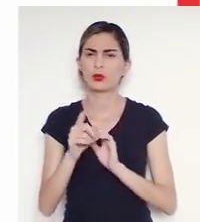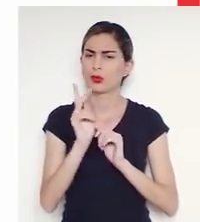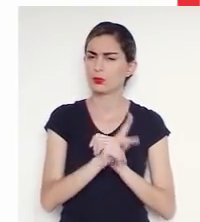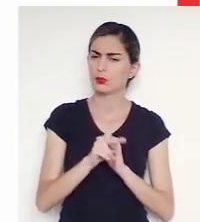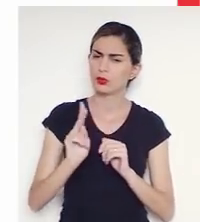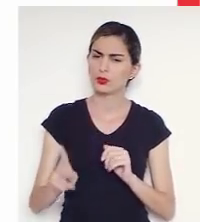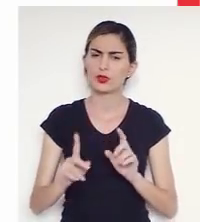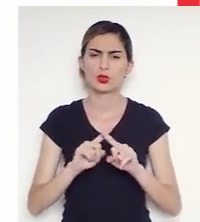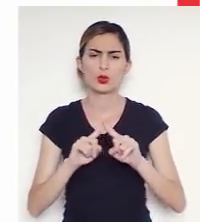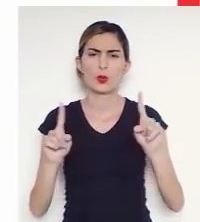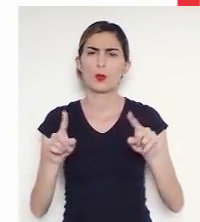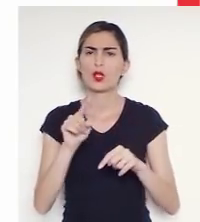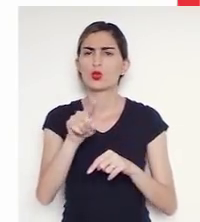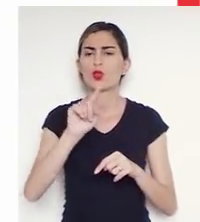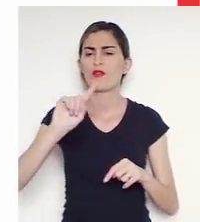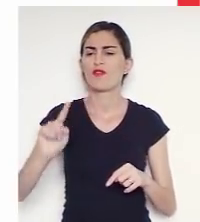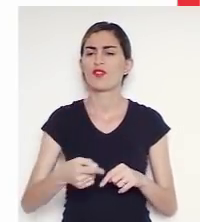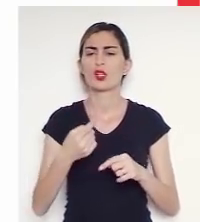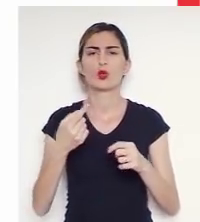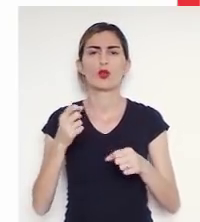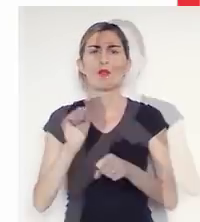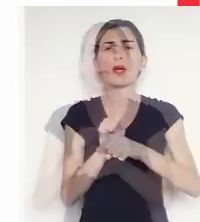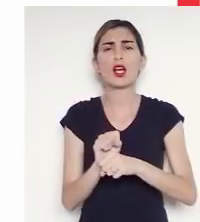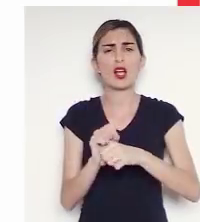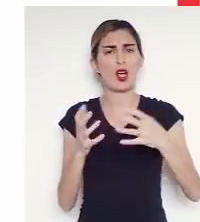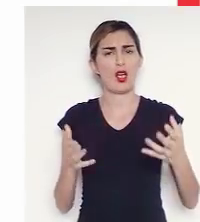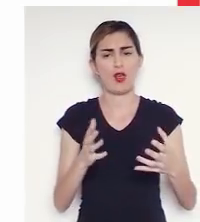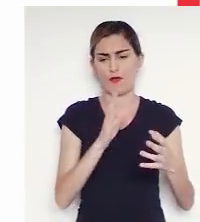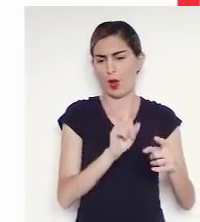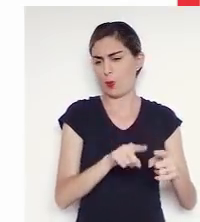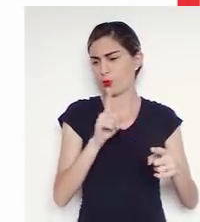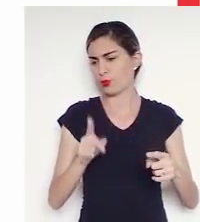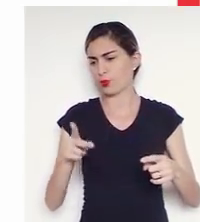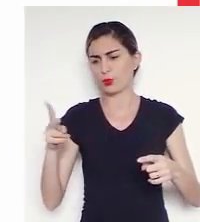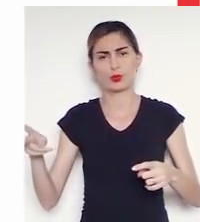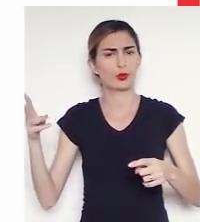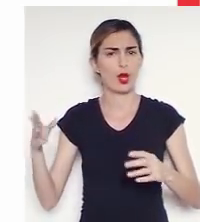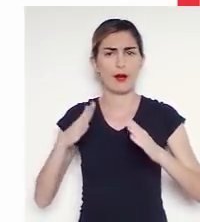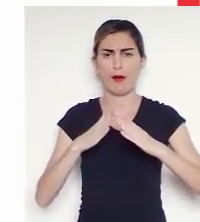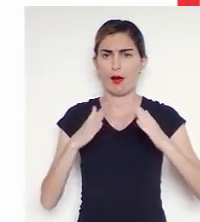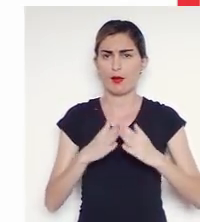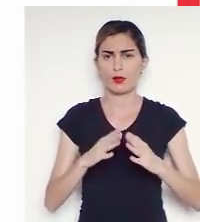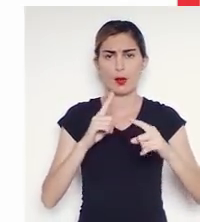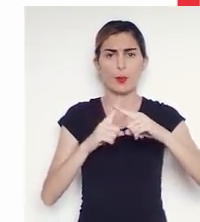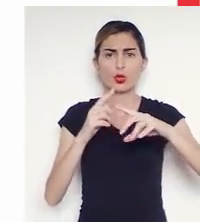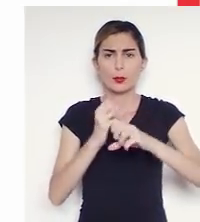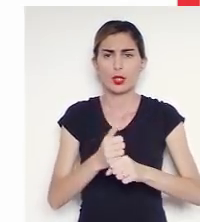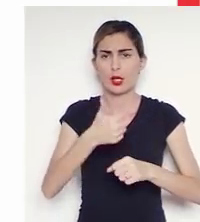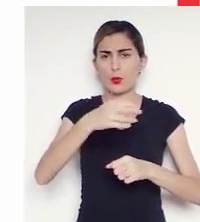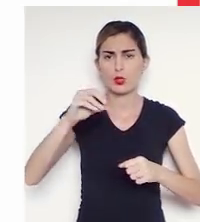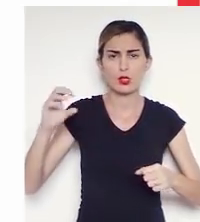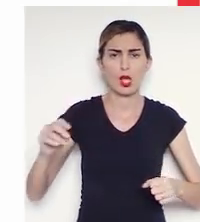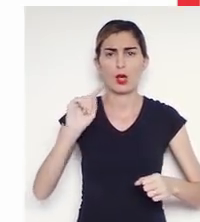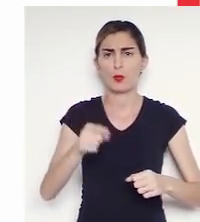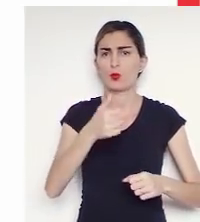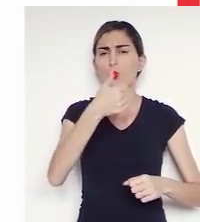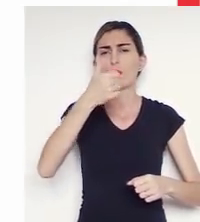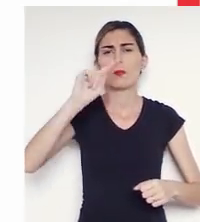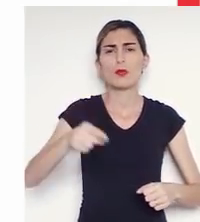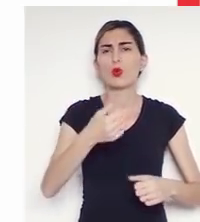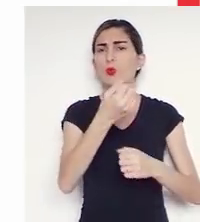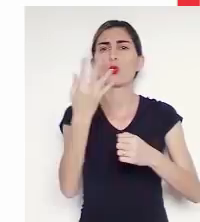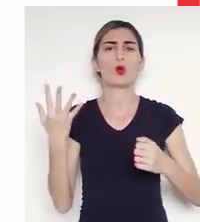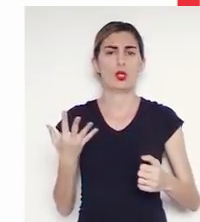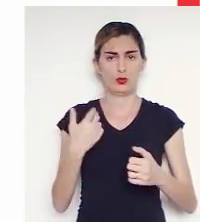perguntar, professor, mas onde é que essa vírgula vai parar? Vai andar de 1 em uma casa? Multiplica por 100, por 1000, por